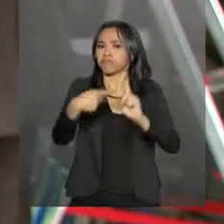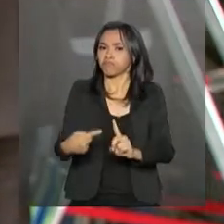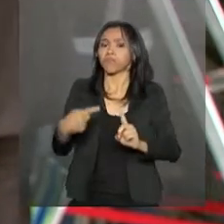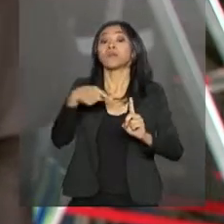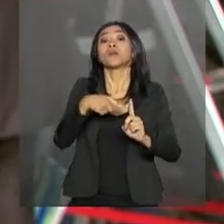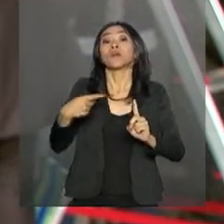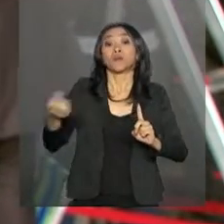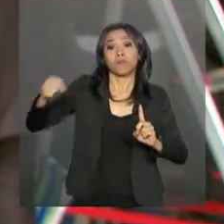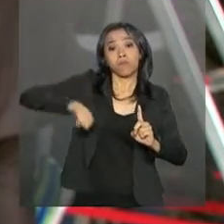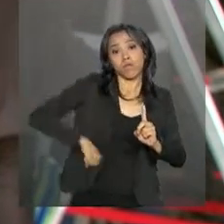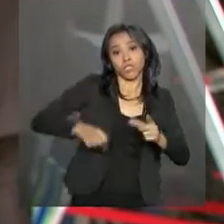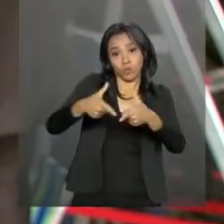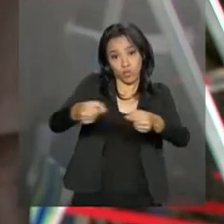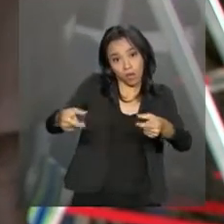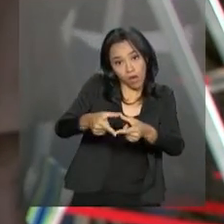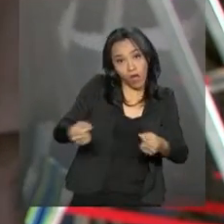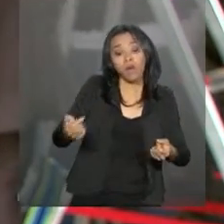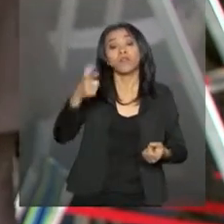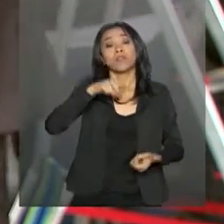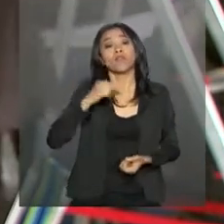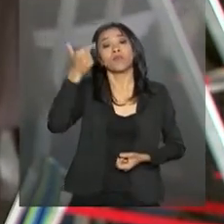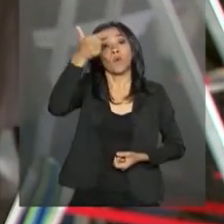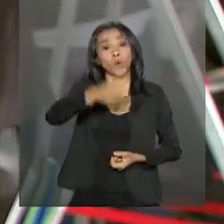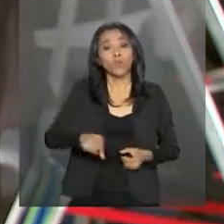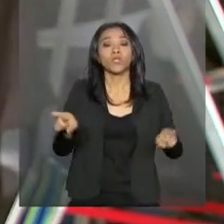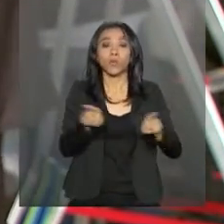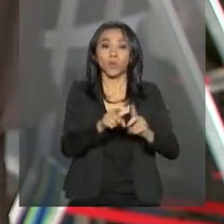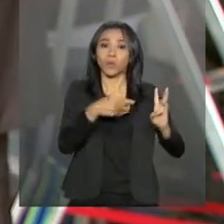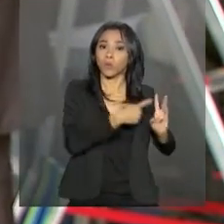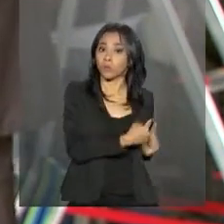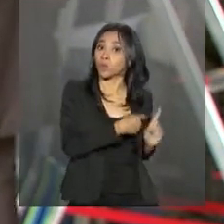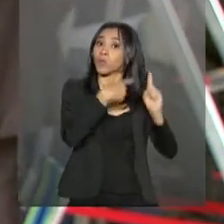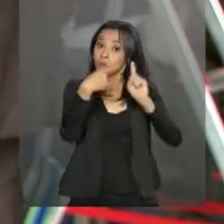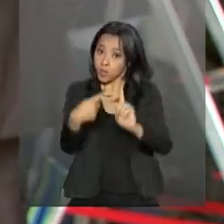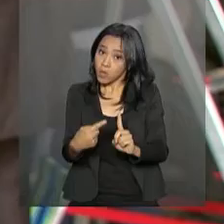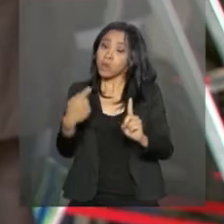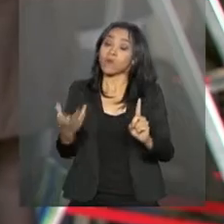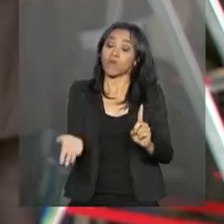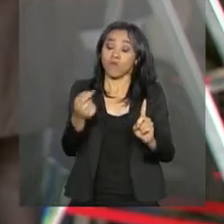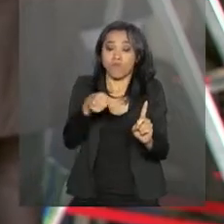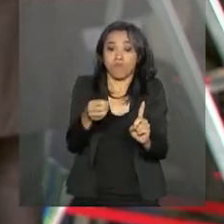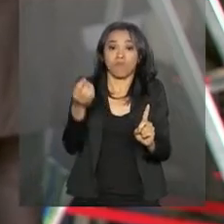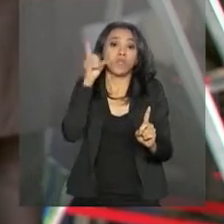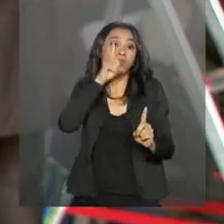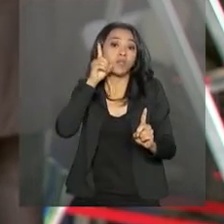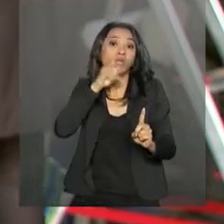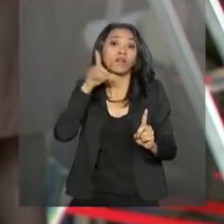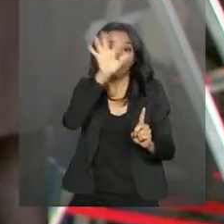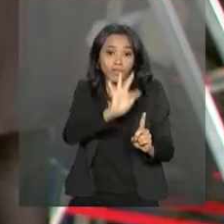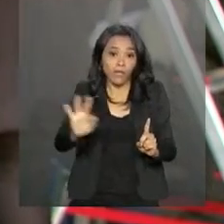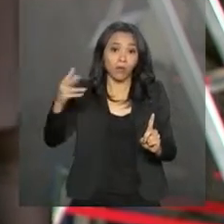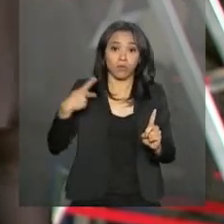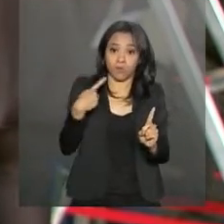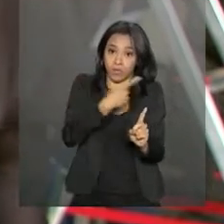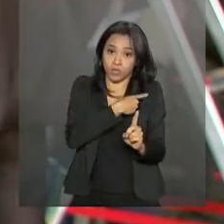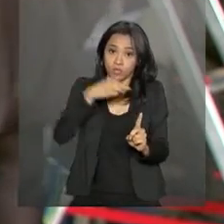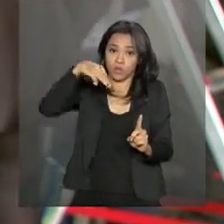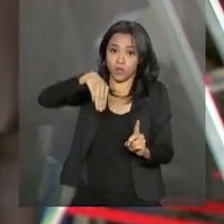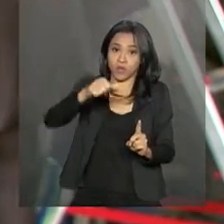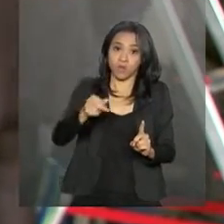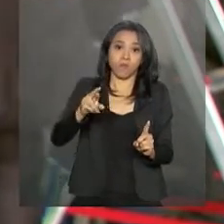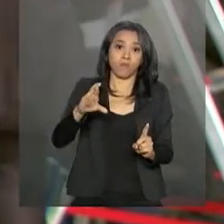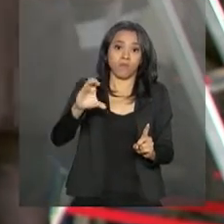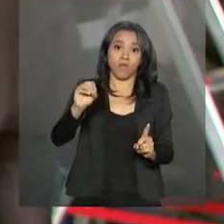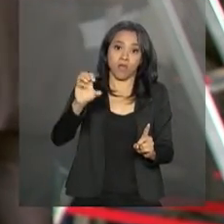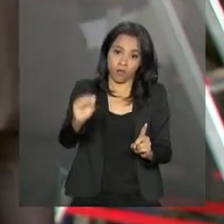japão no brasil e também teve um encontro com o deputado federal pastor marco feliciano hoje à tarde estão previstas mais reuniões ele deve ter um encontro